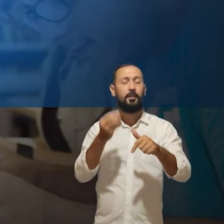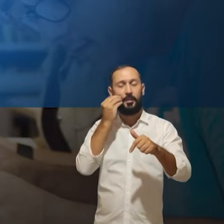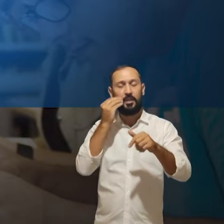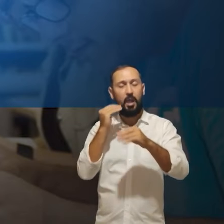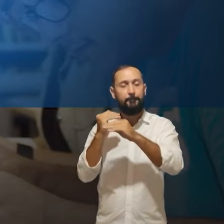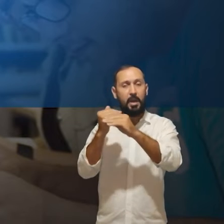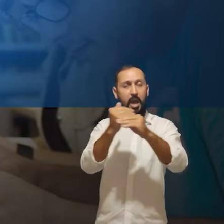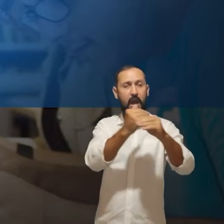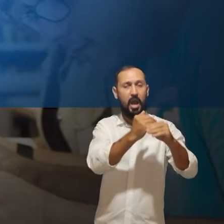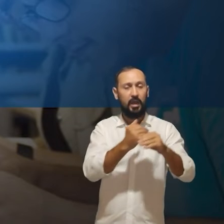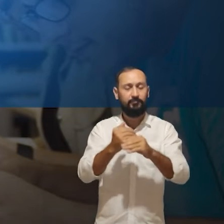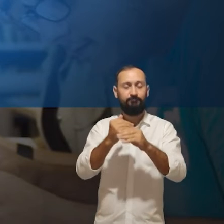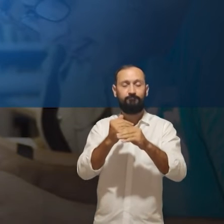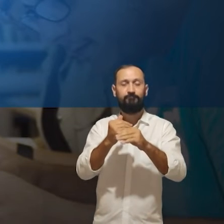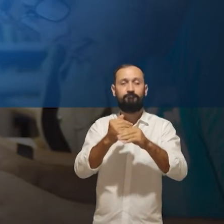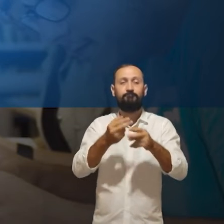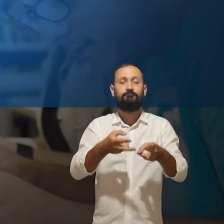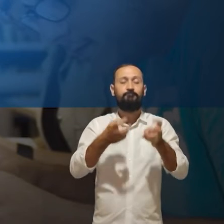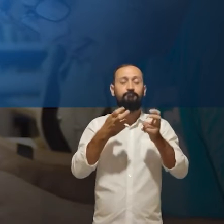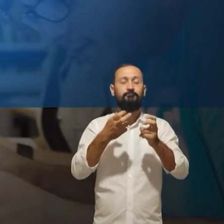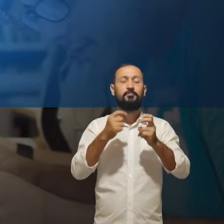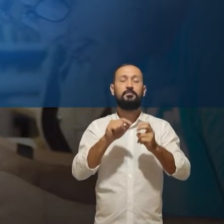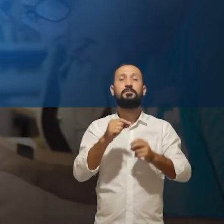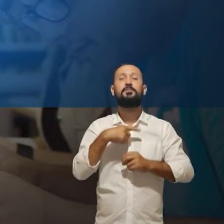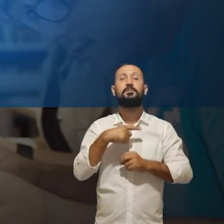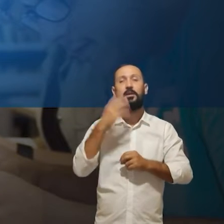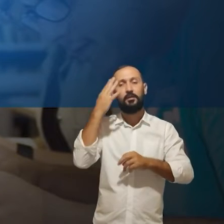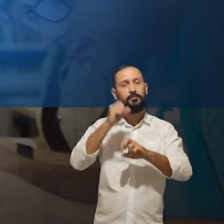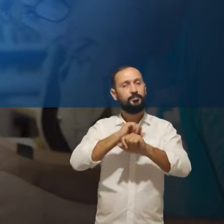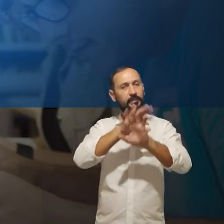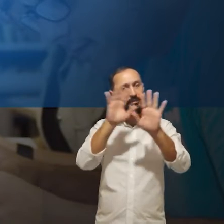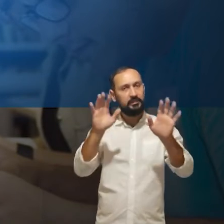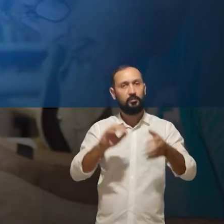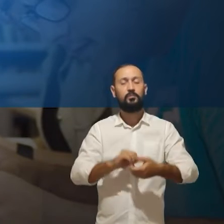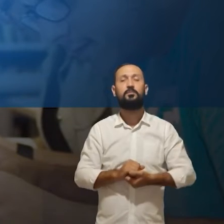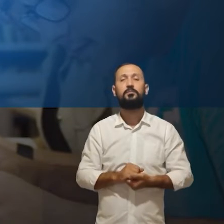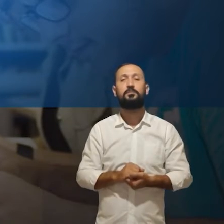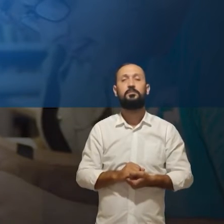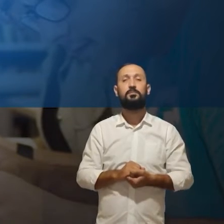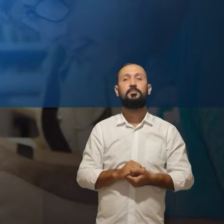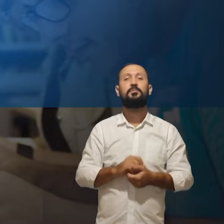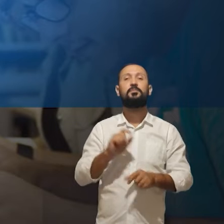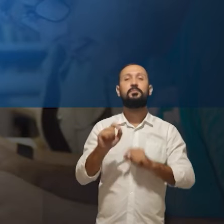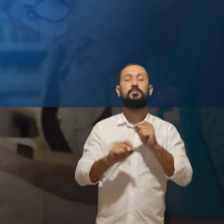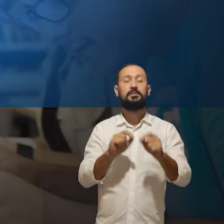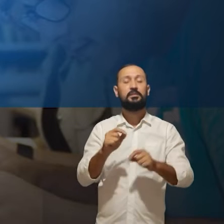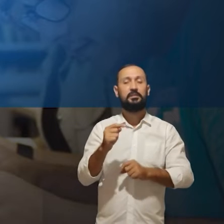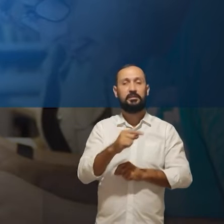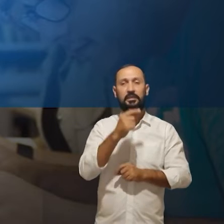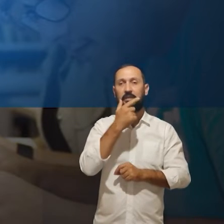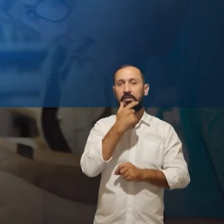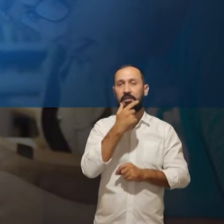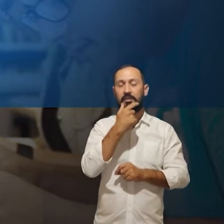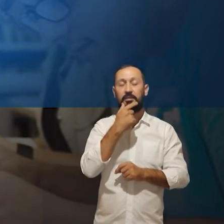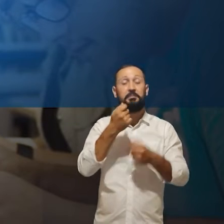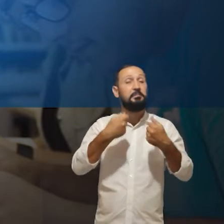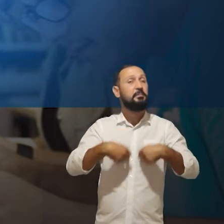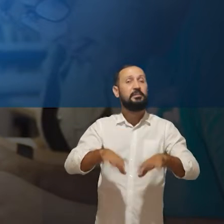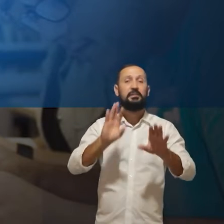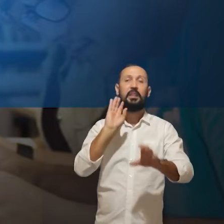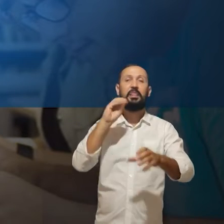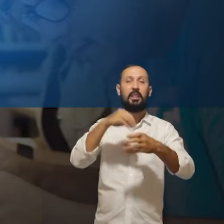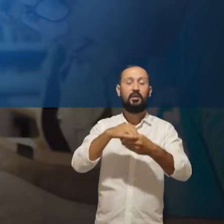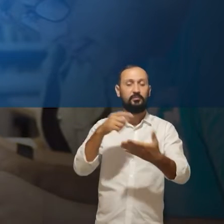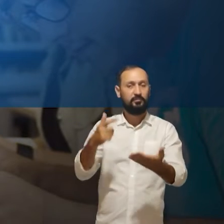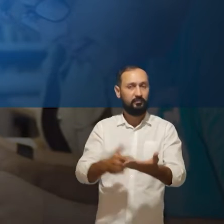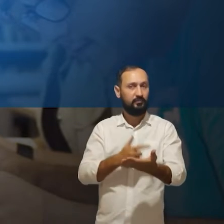pela equidade, a sensibilidade de Samuel na compreensão de que ele, na figura masculina, não deveria